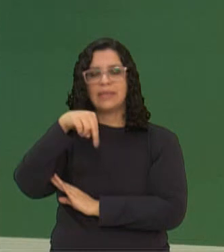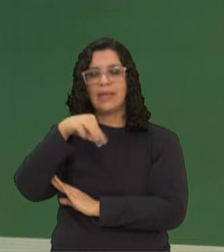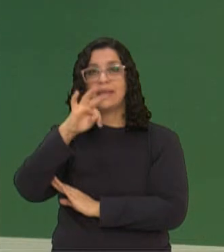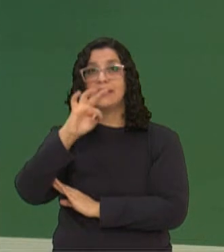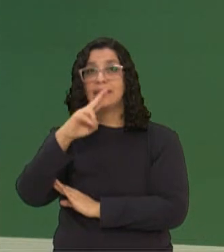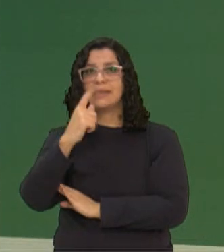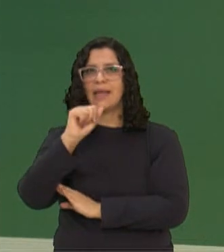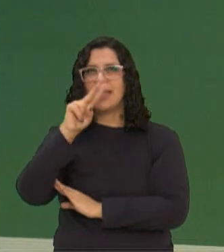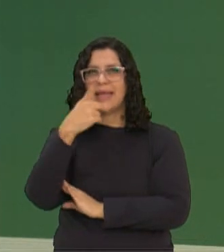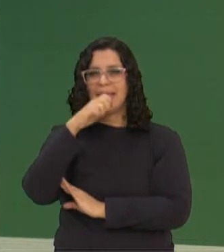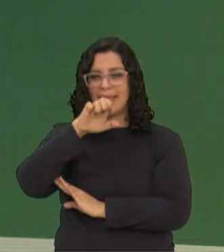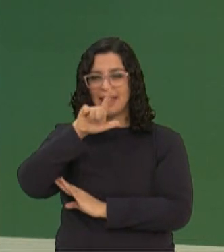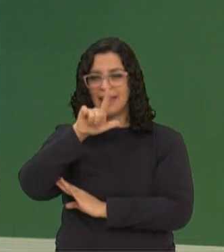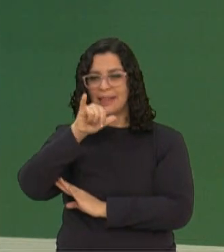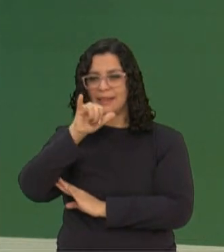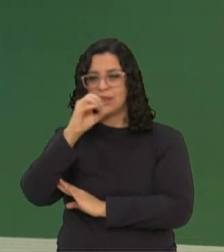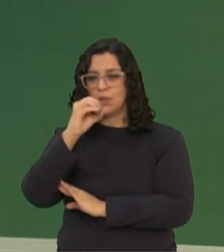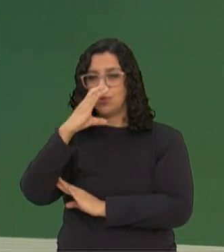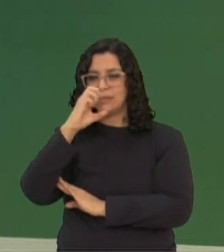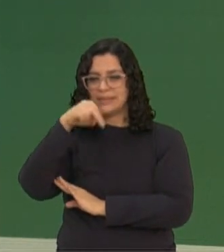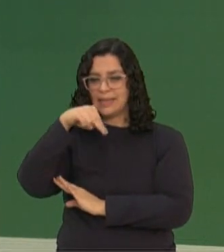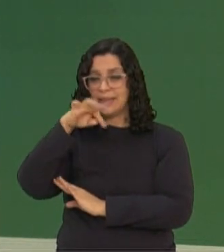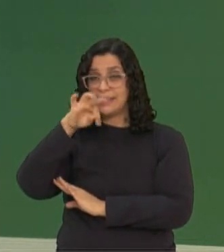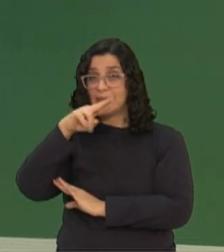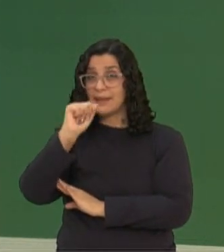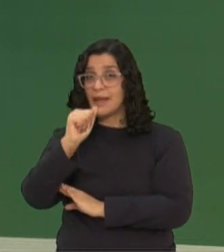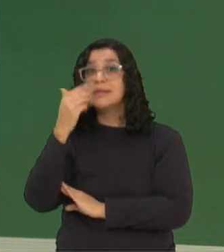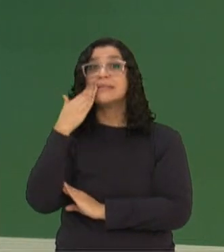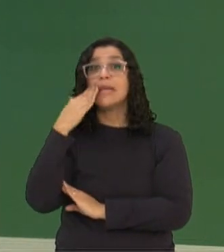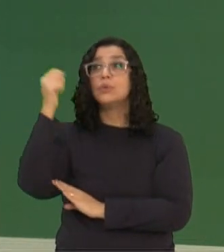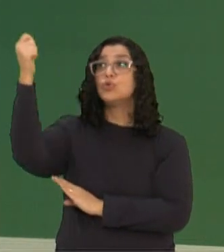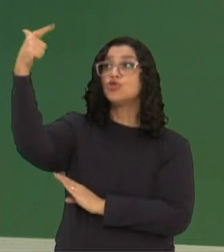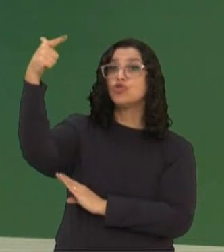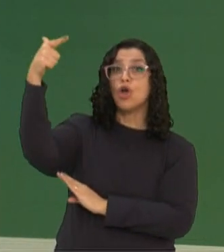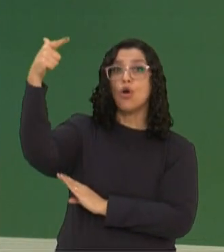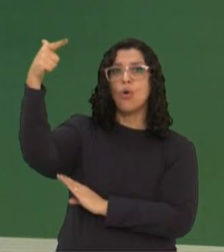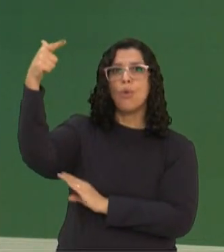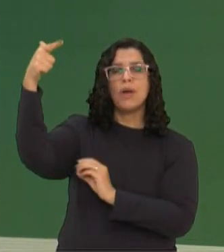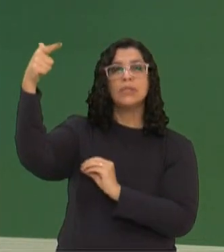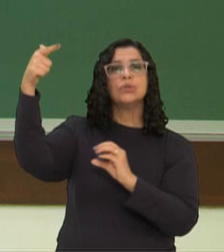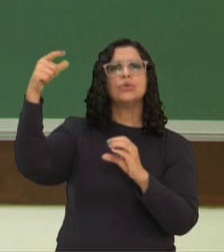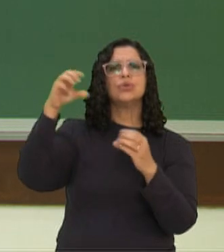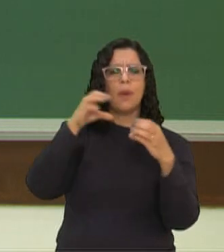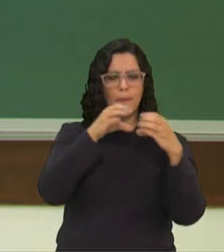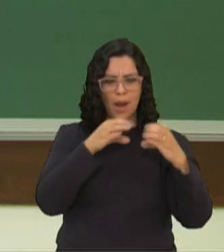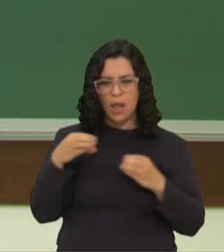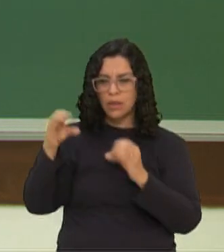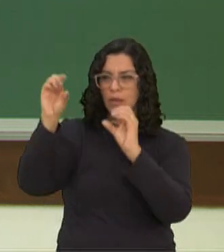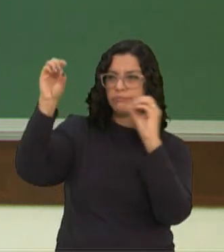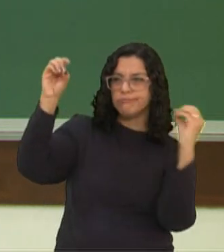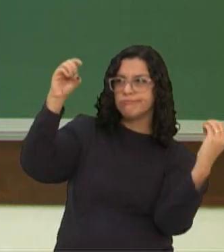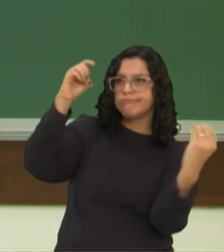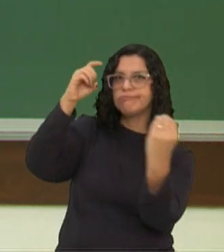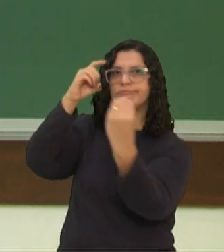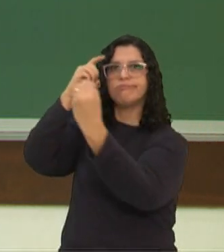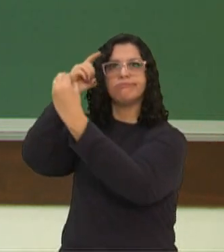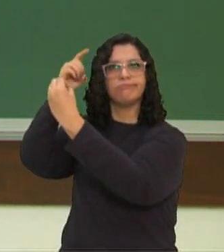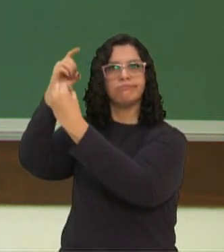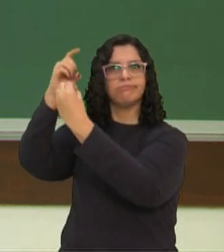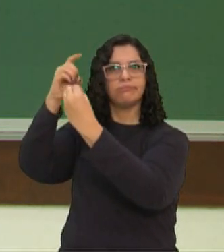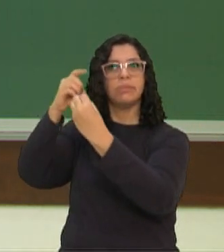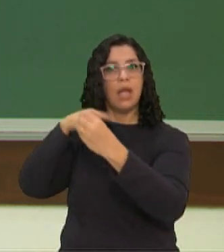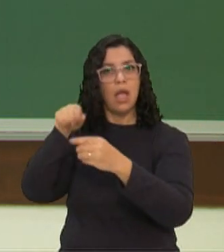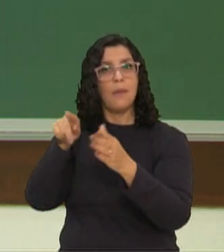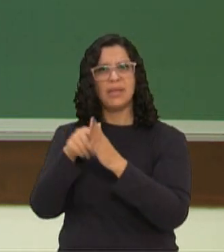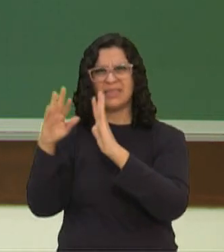planetas giram ao redor do Sol. Só que ele sabia que a igreja não gostava disso. Ele sabia que a igreja não ia muito